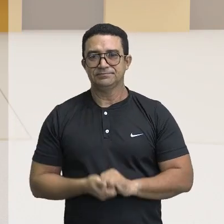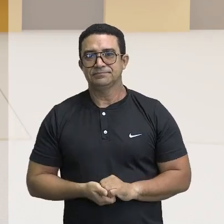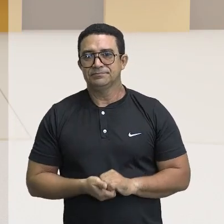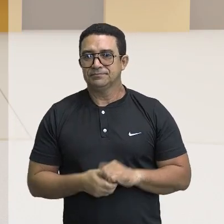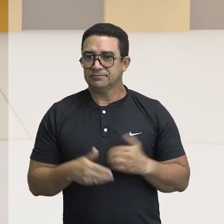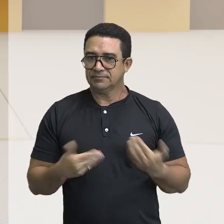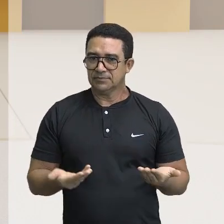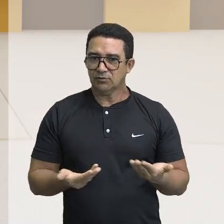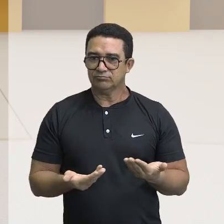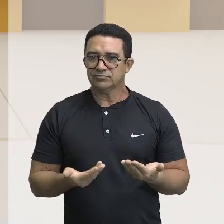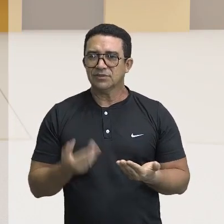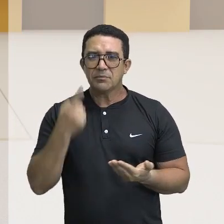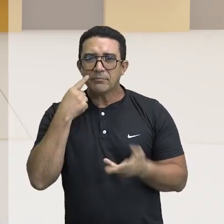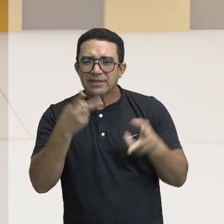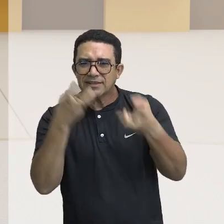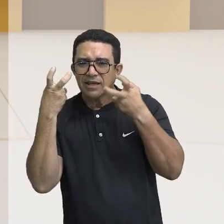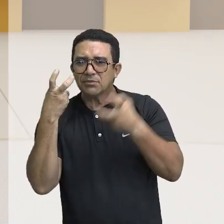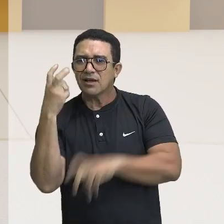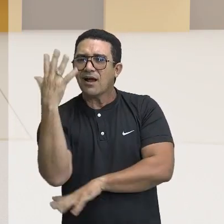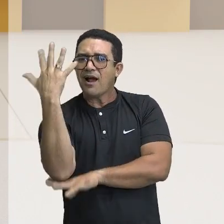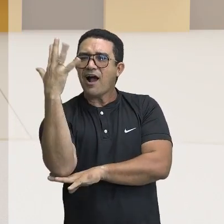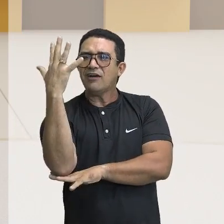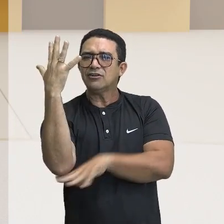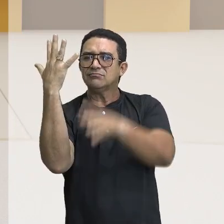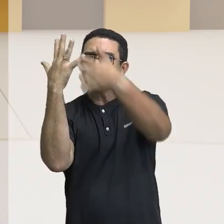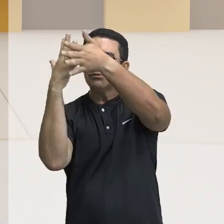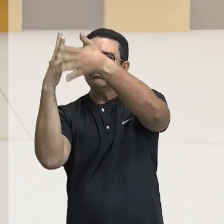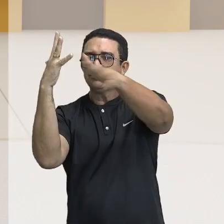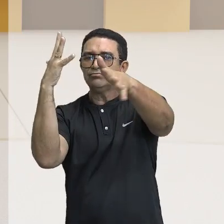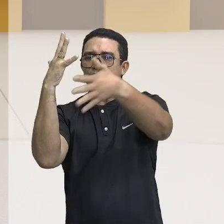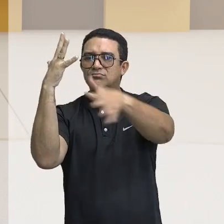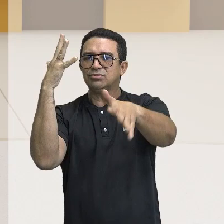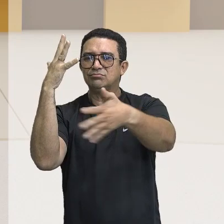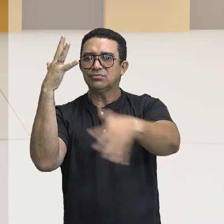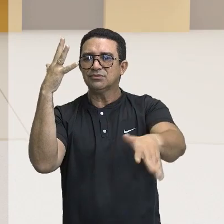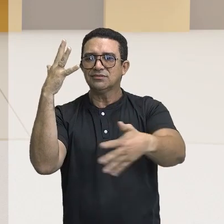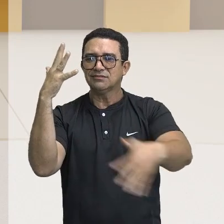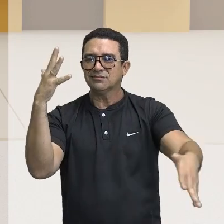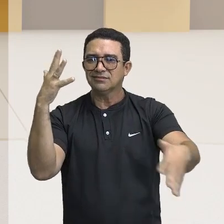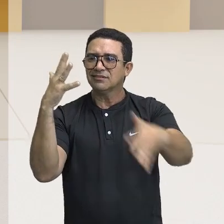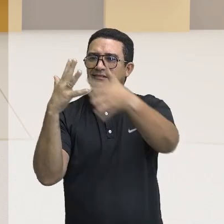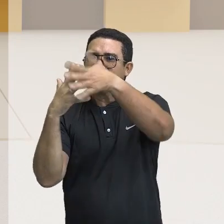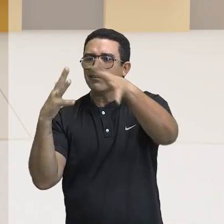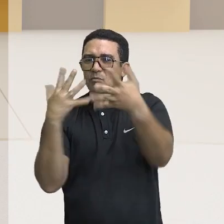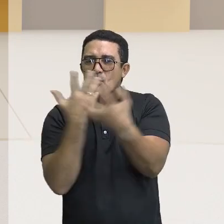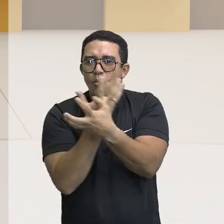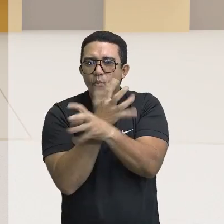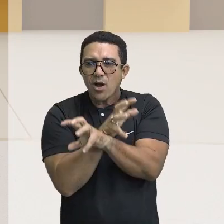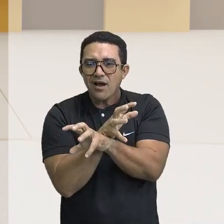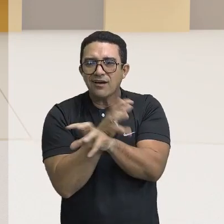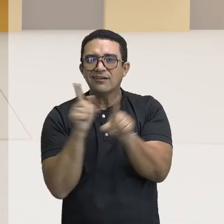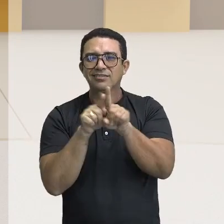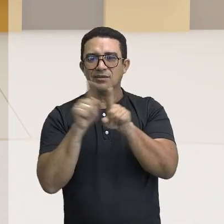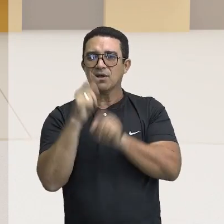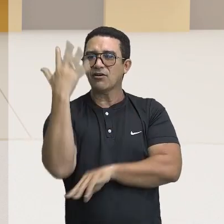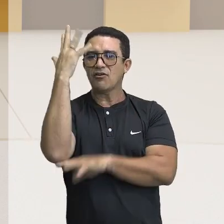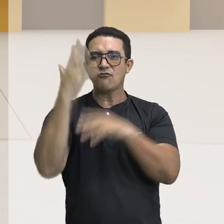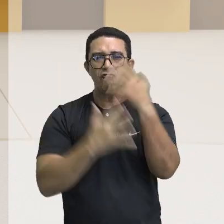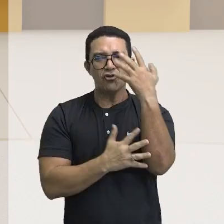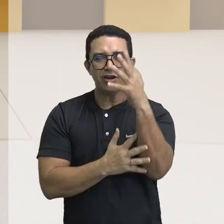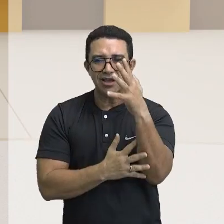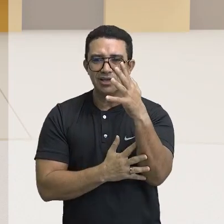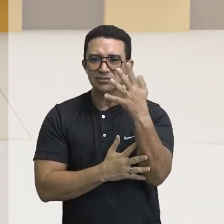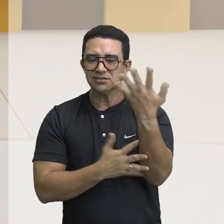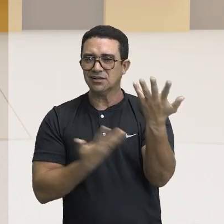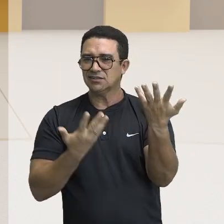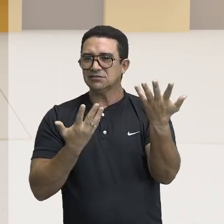sem folhas, que é esse desequilíbrio. Temos também a destruição das florestas. As florestas mantêm uma